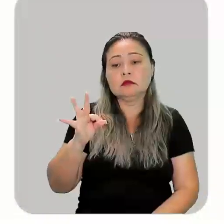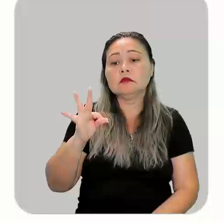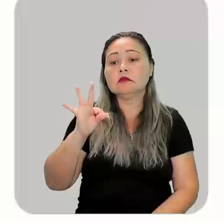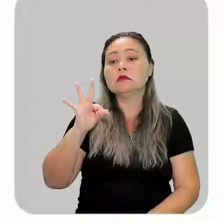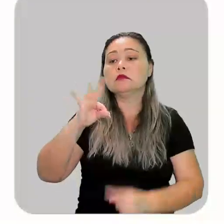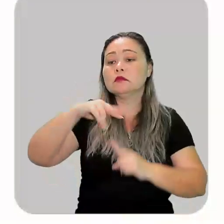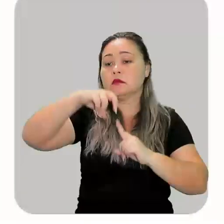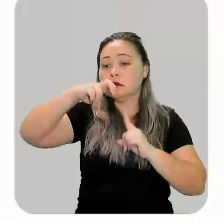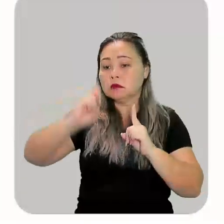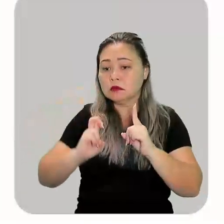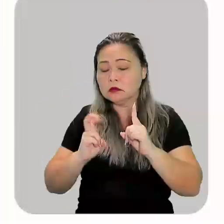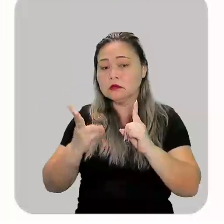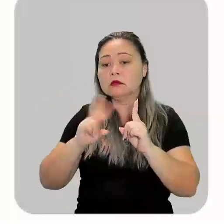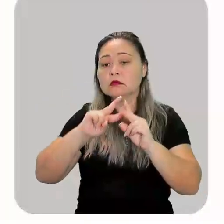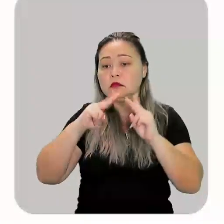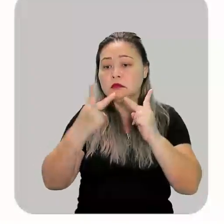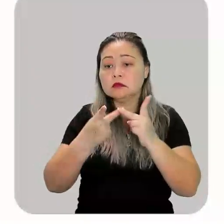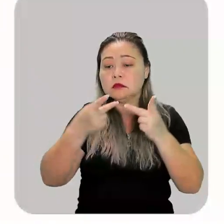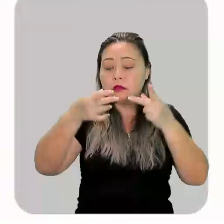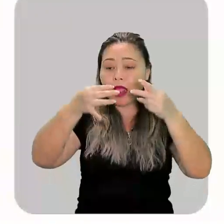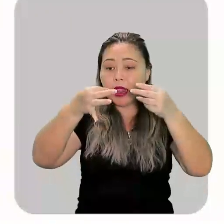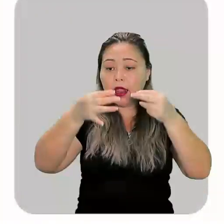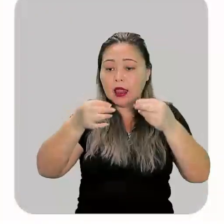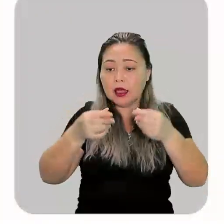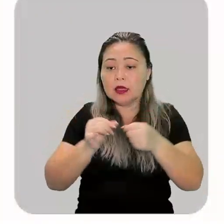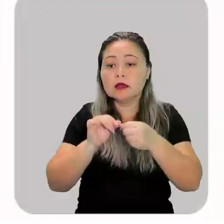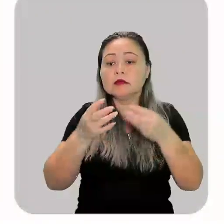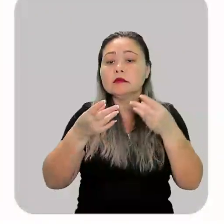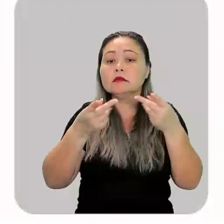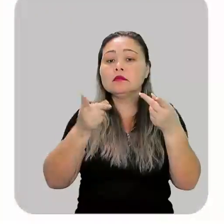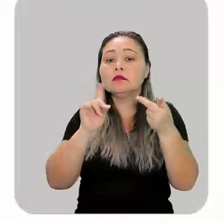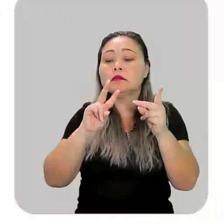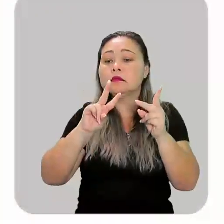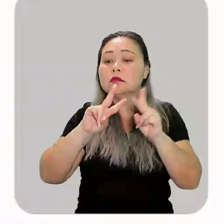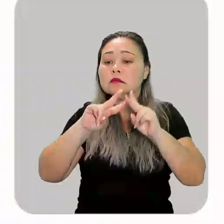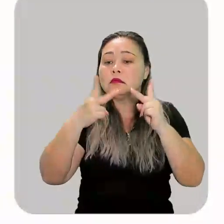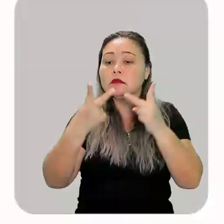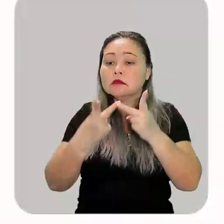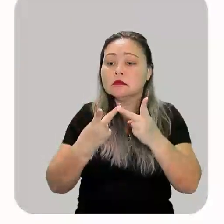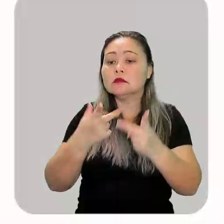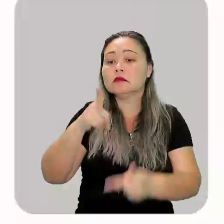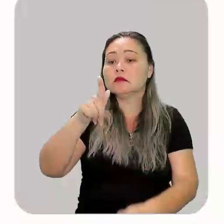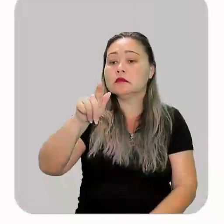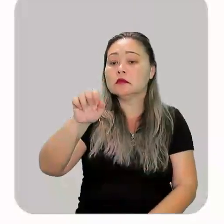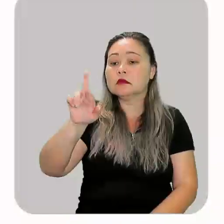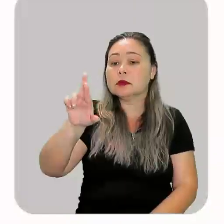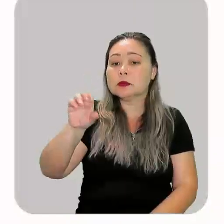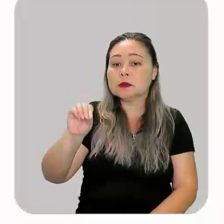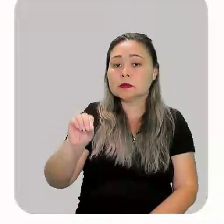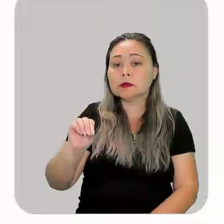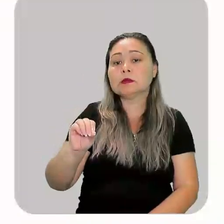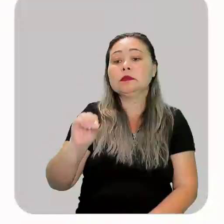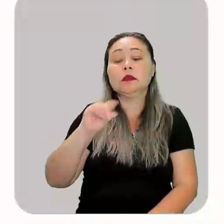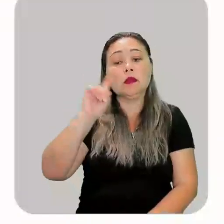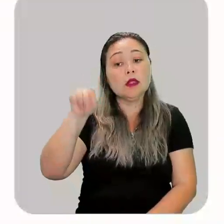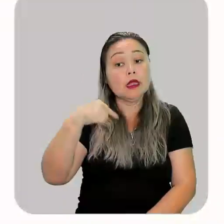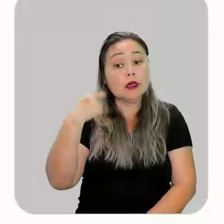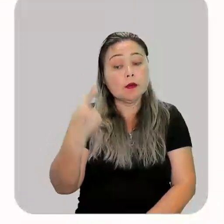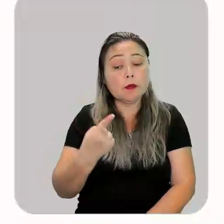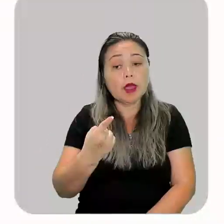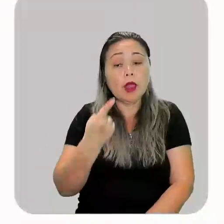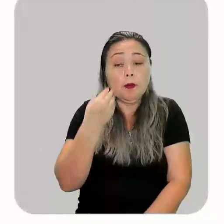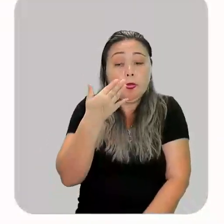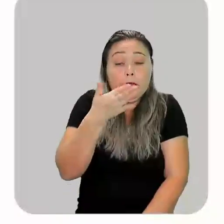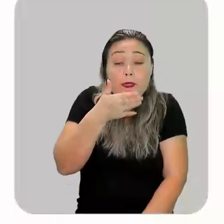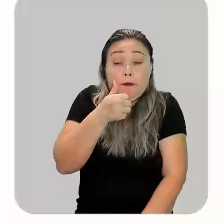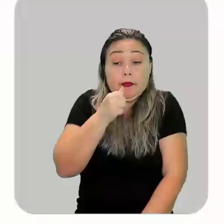do refrigerante, né? Isso, do líquido. Do refrigerante, mais o volume dos cubos, mais o volume do limão, né?